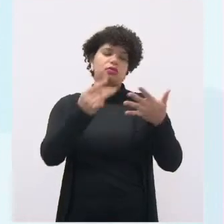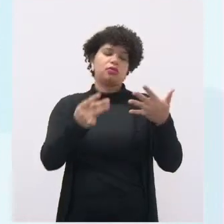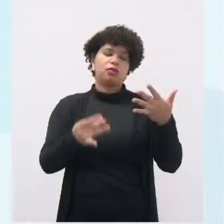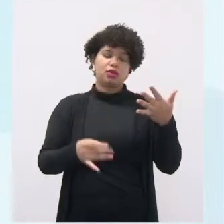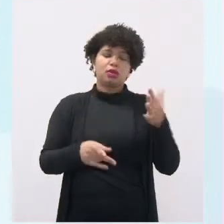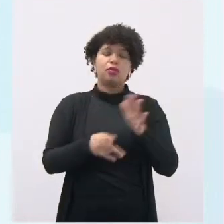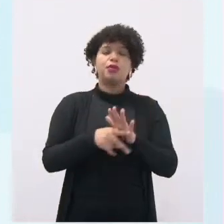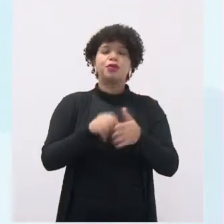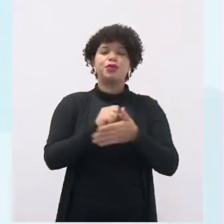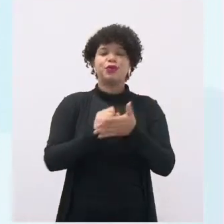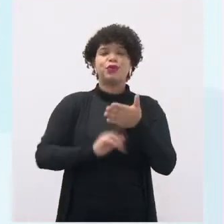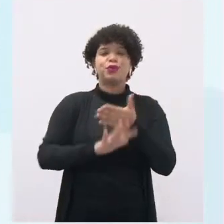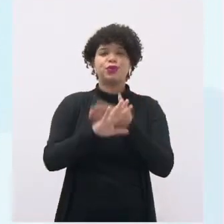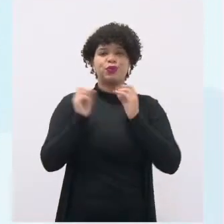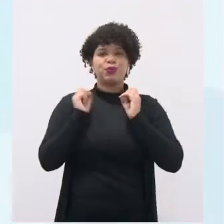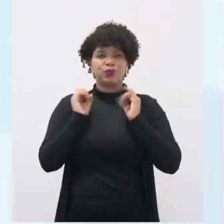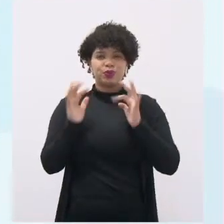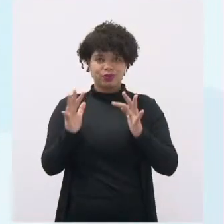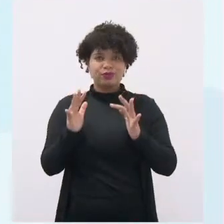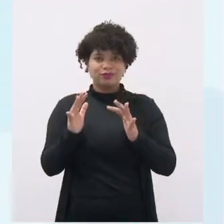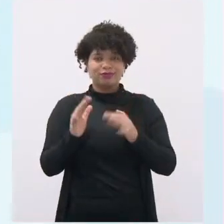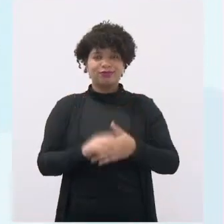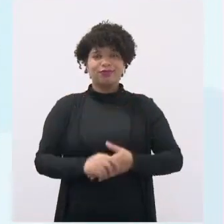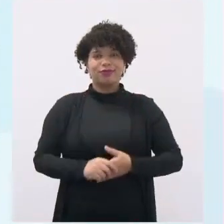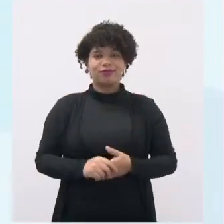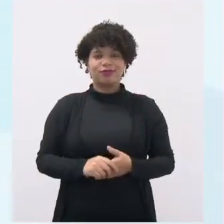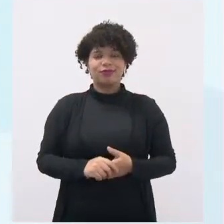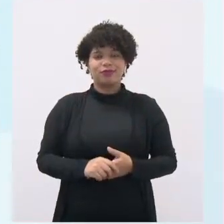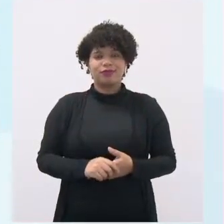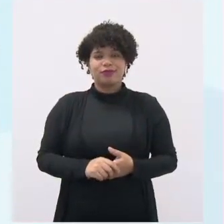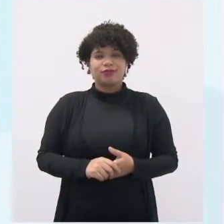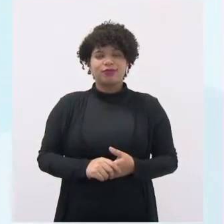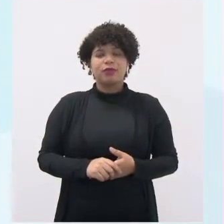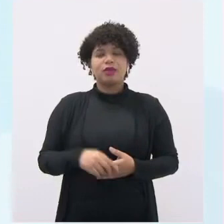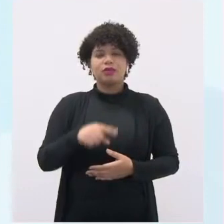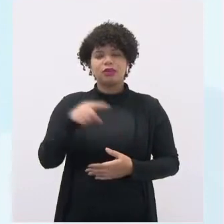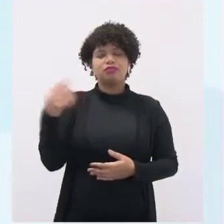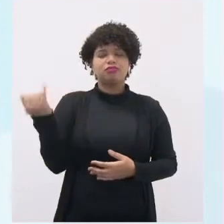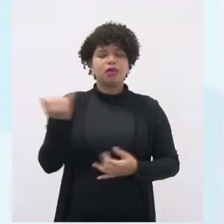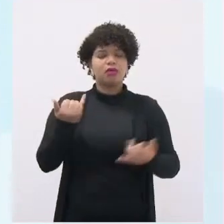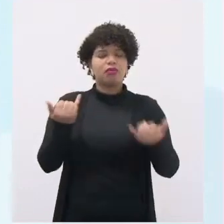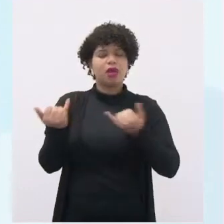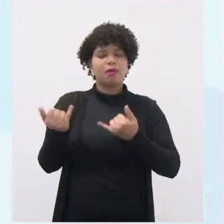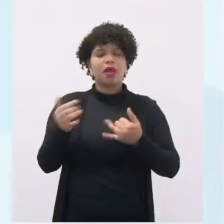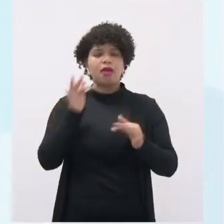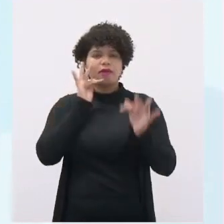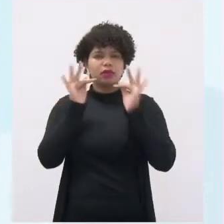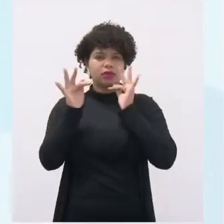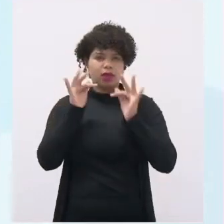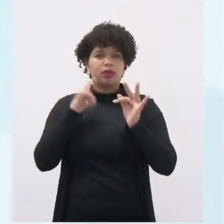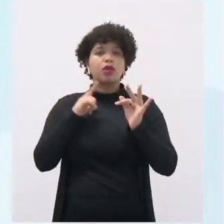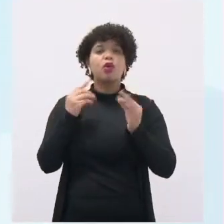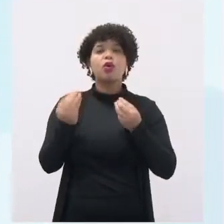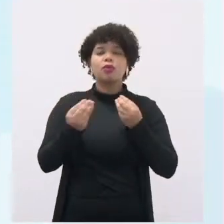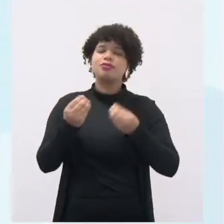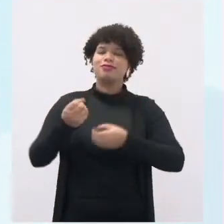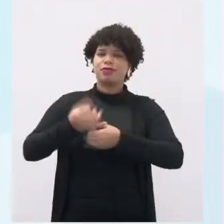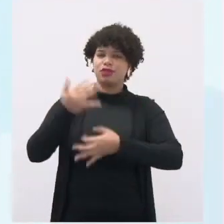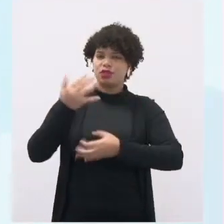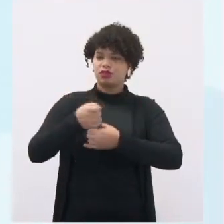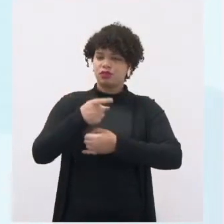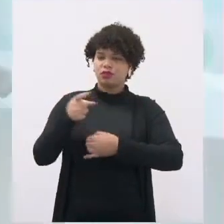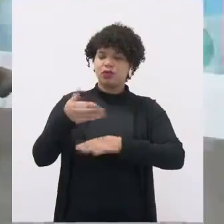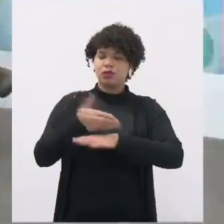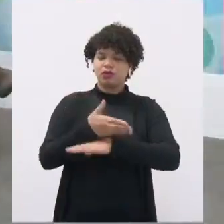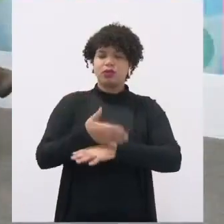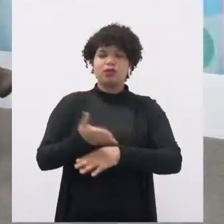do currículo, né? E aí nós vamos ter esse feedback junto com vocês, um momento de interação no chat. Então, para a gente